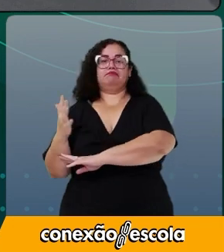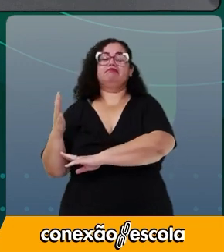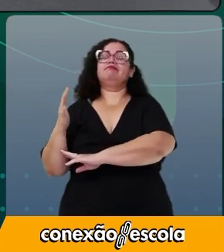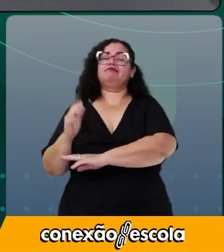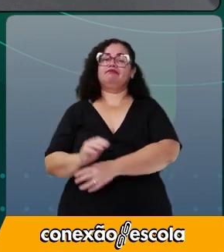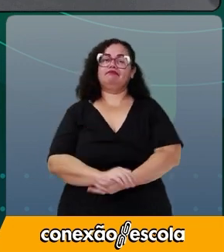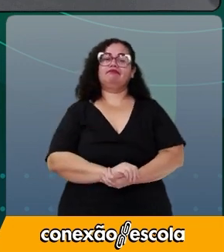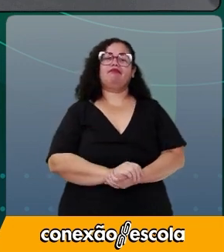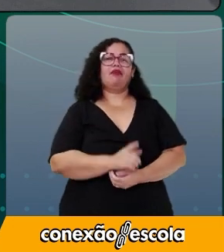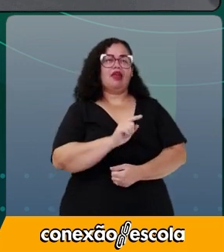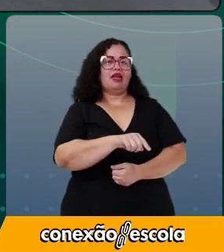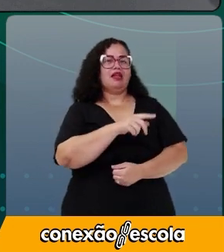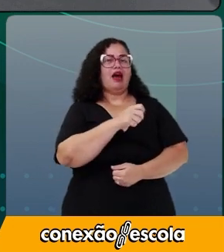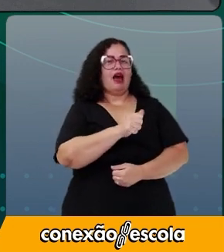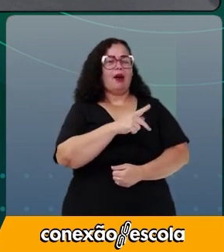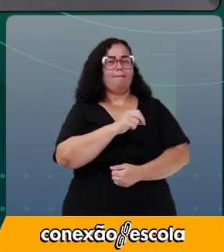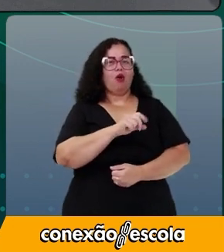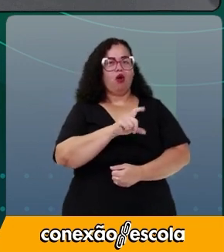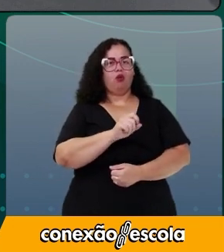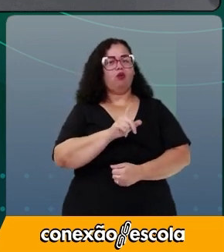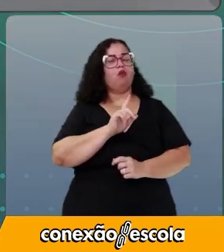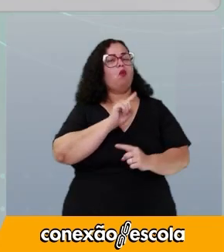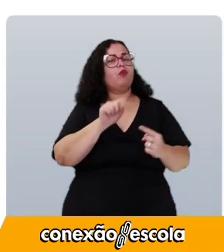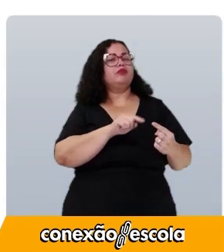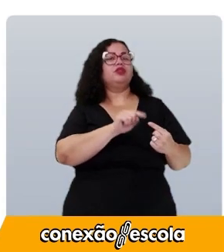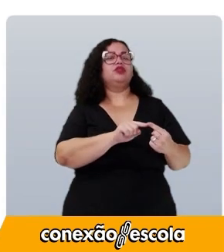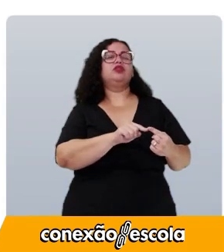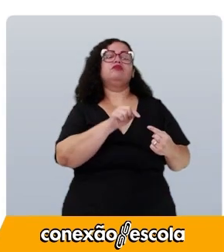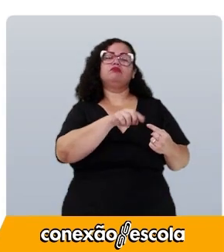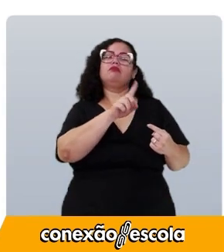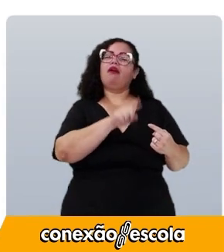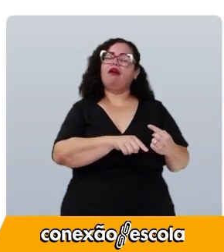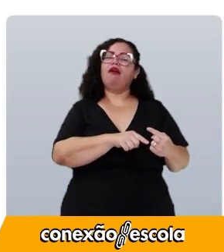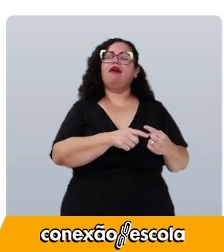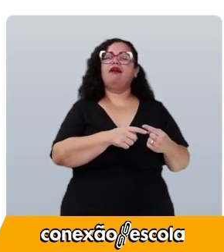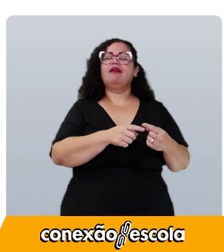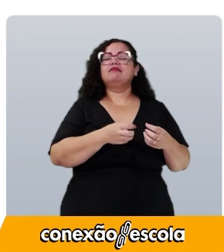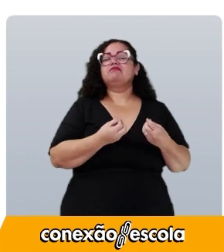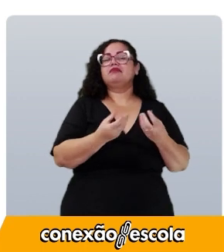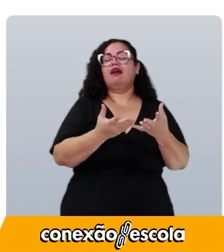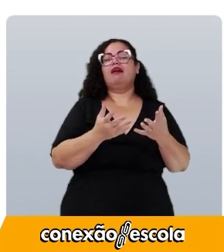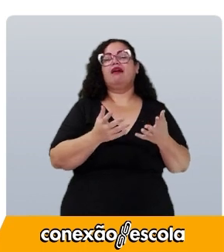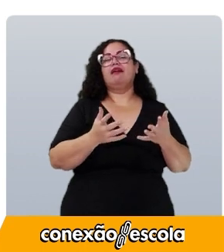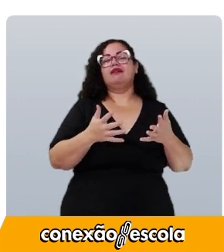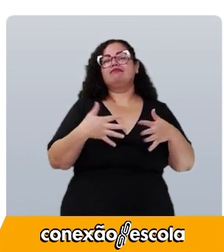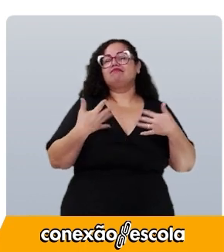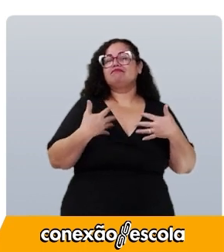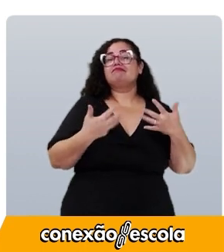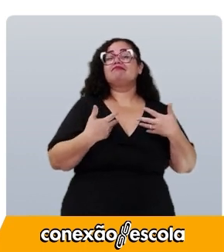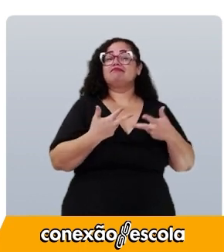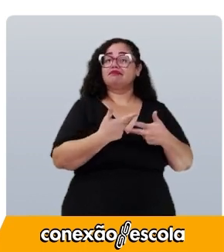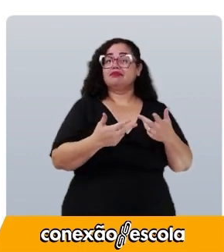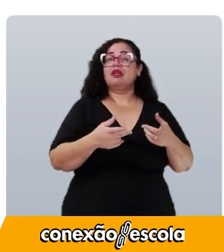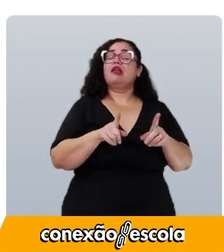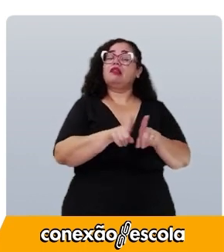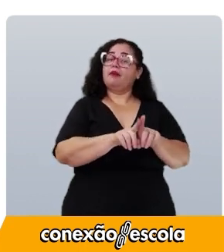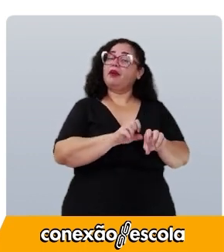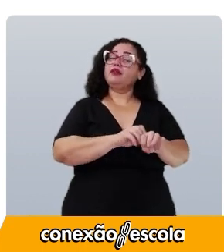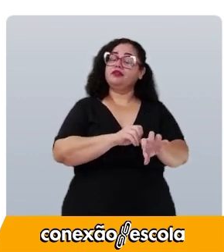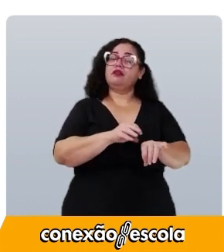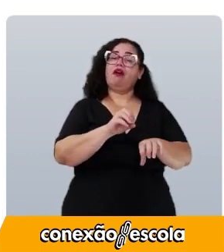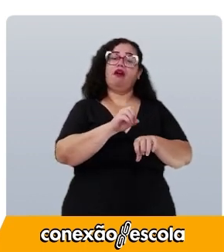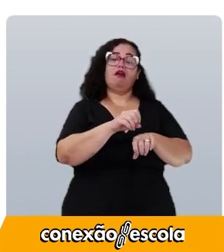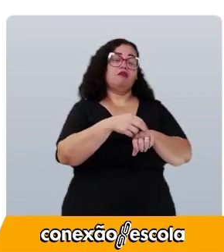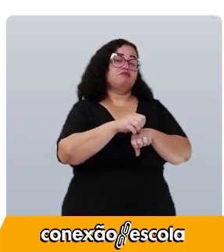só, o apólogo tem a finalidade, tem o objetivo de divertir o público e ainda ensinar uma lição